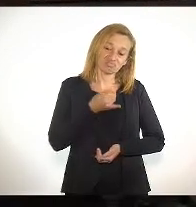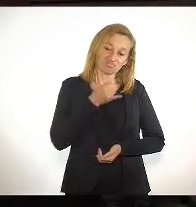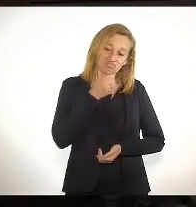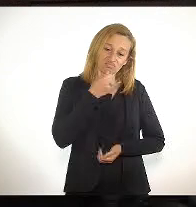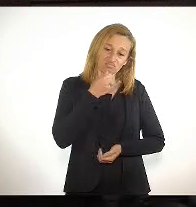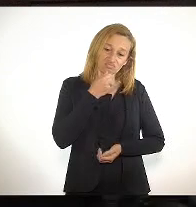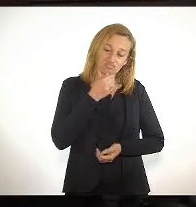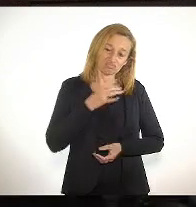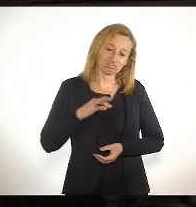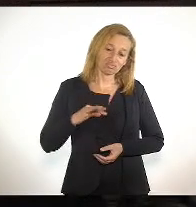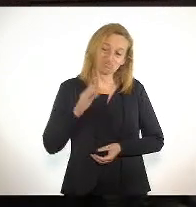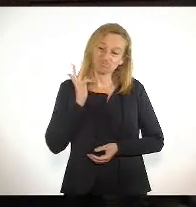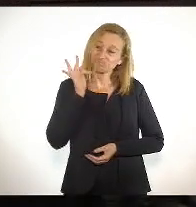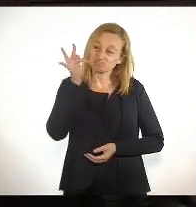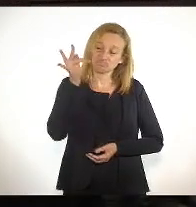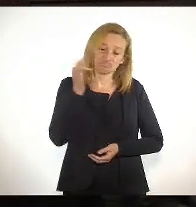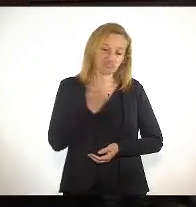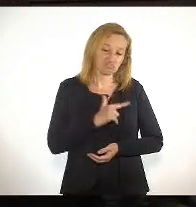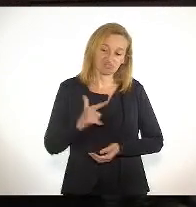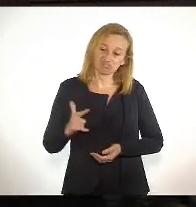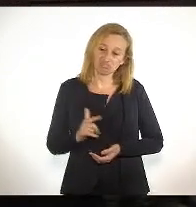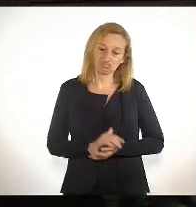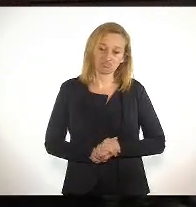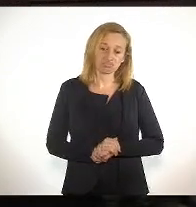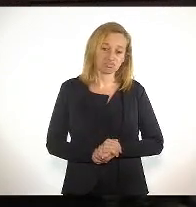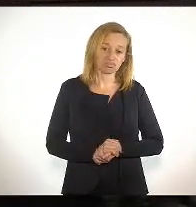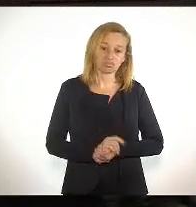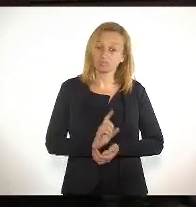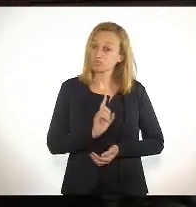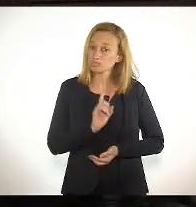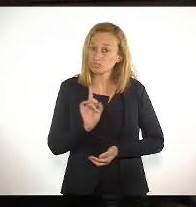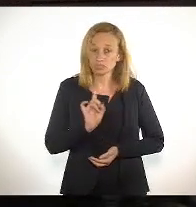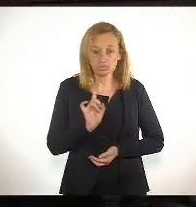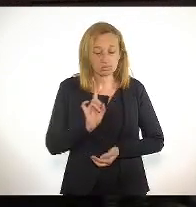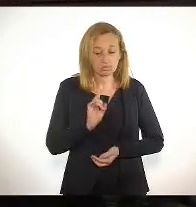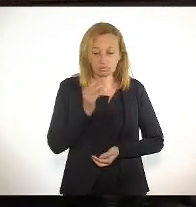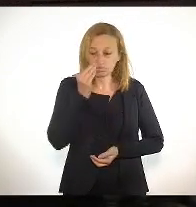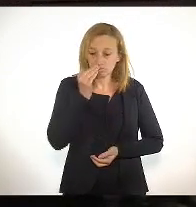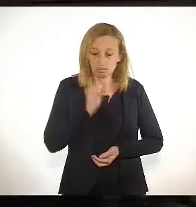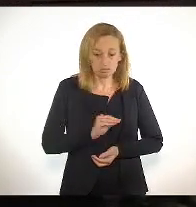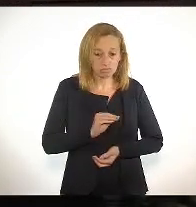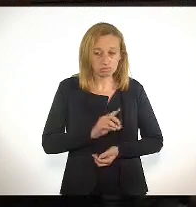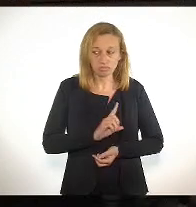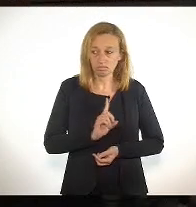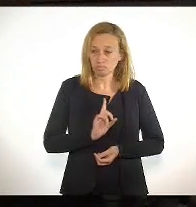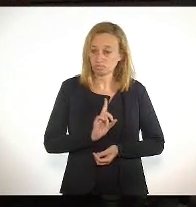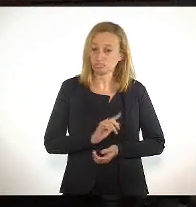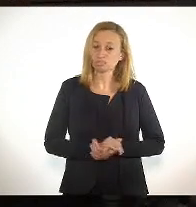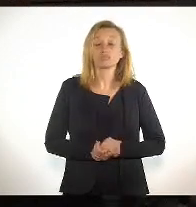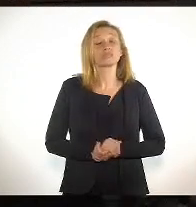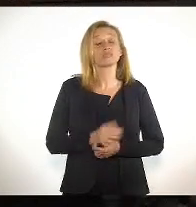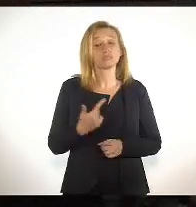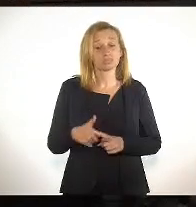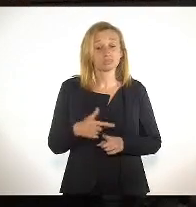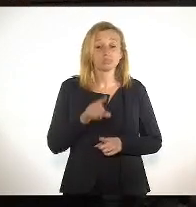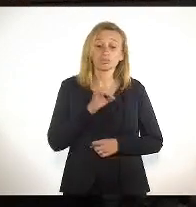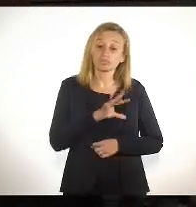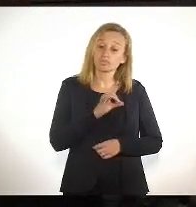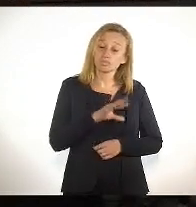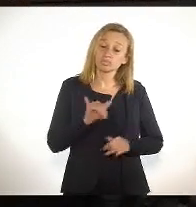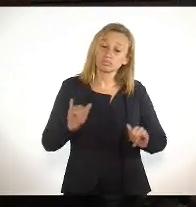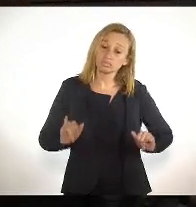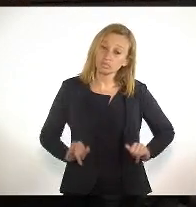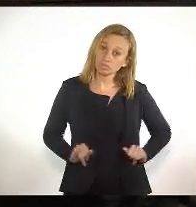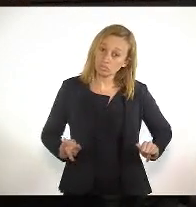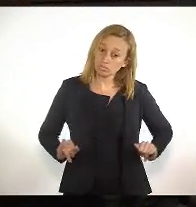e falta de esperança. E não devemos menosprezar isso, pois só quem passa o